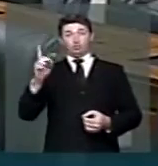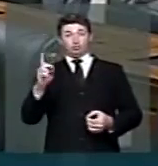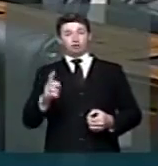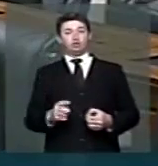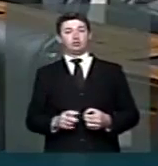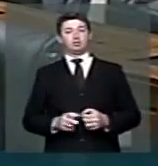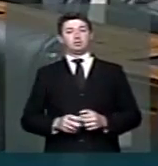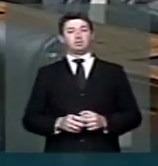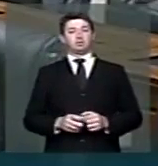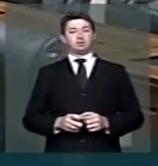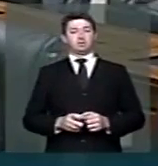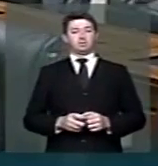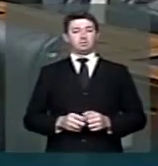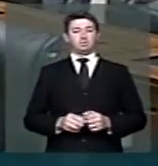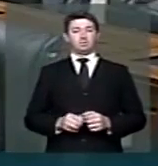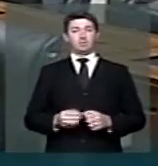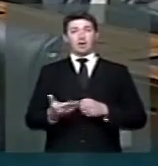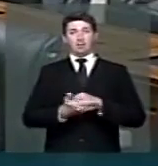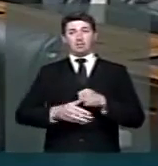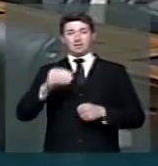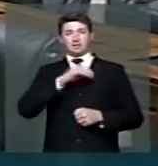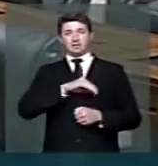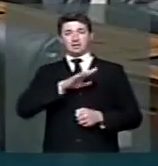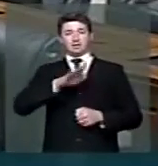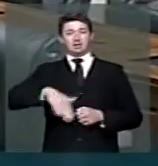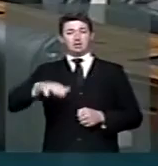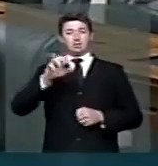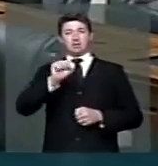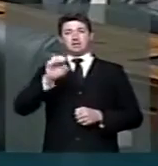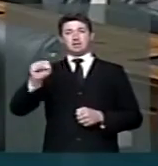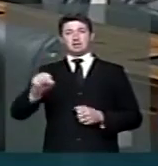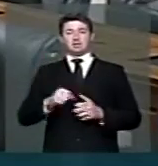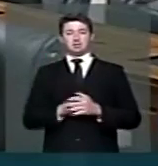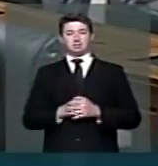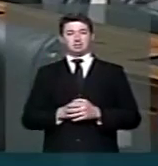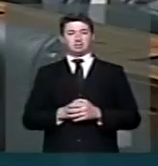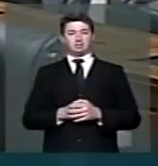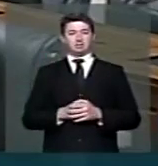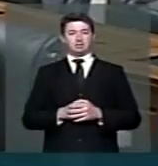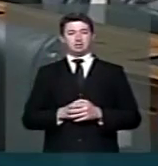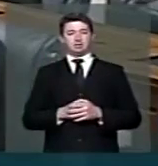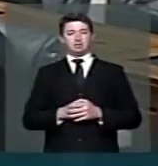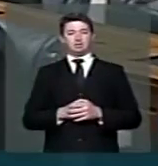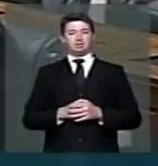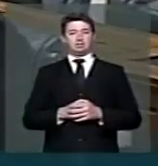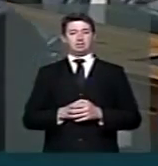o piso nacional dos acessos. Então, senhor presidente, é isso que eu queria colocar